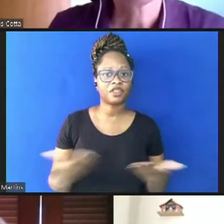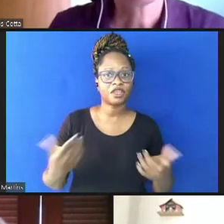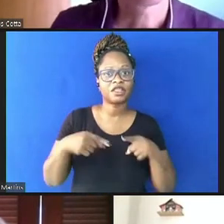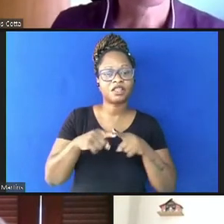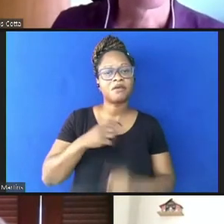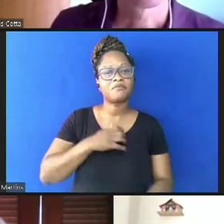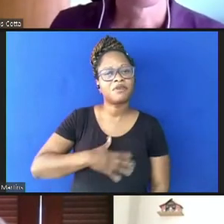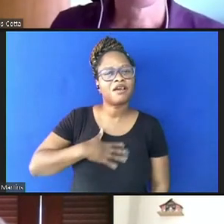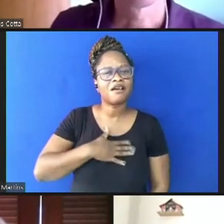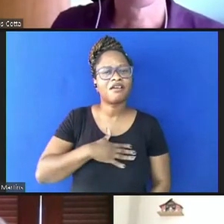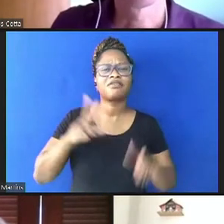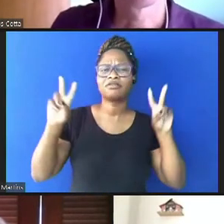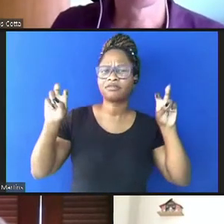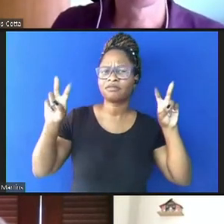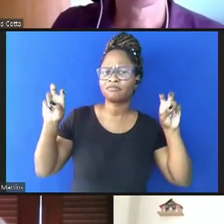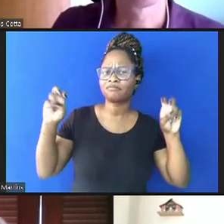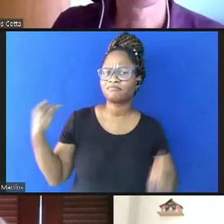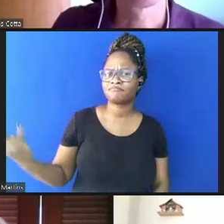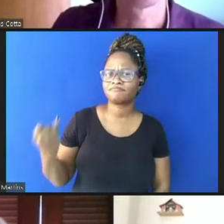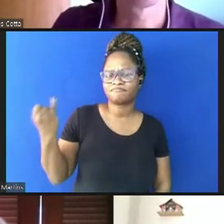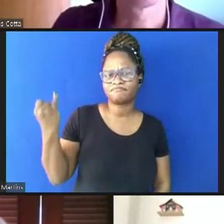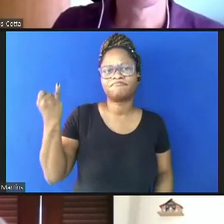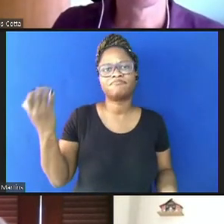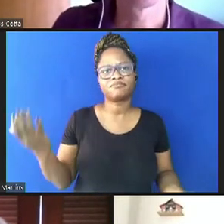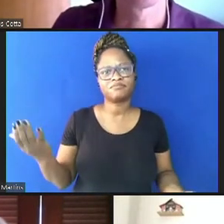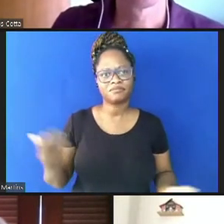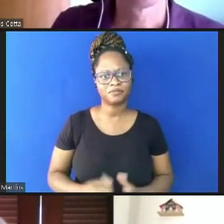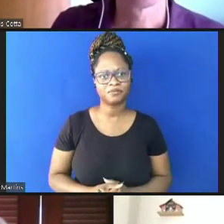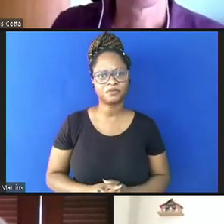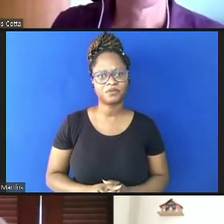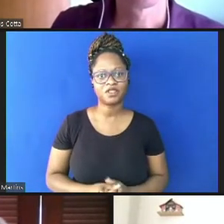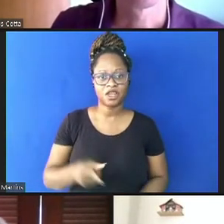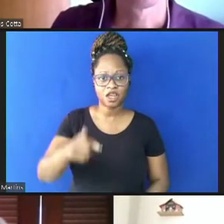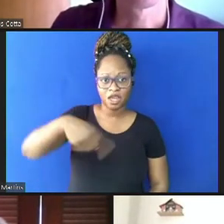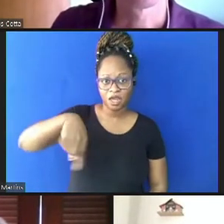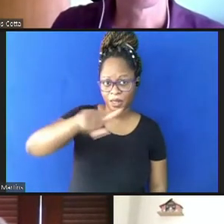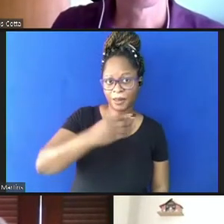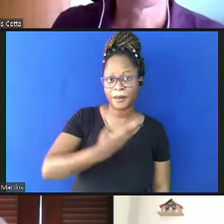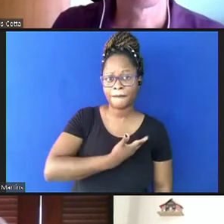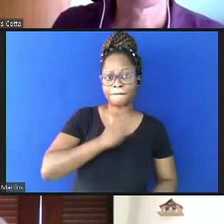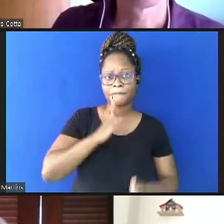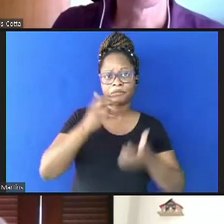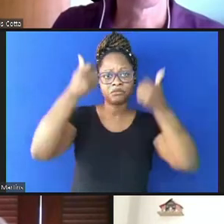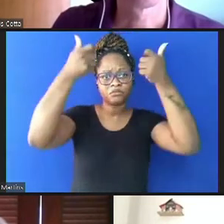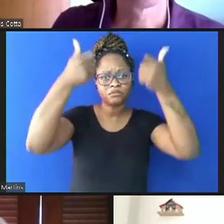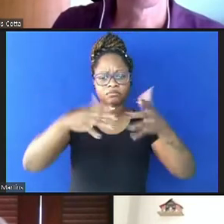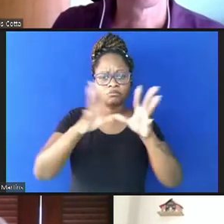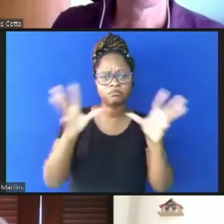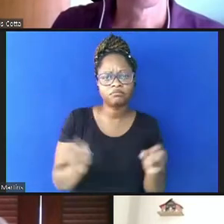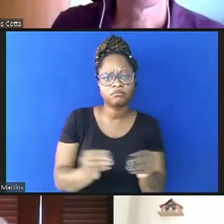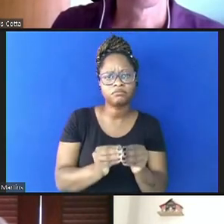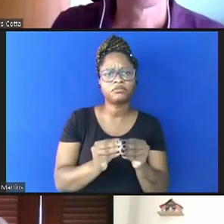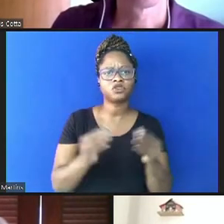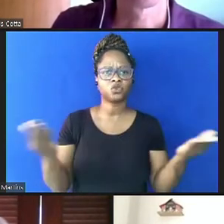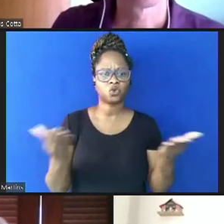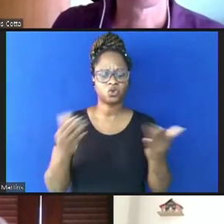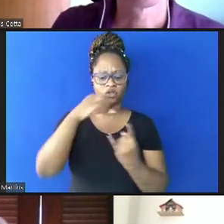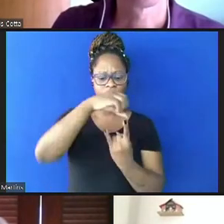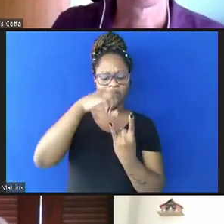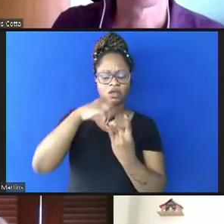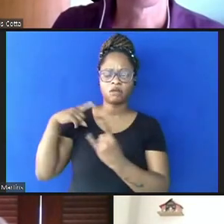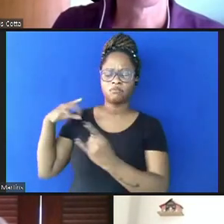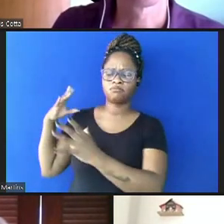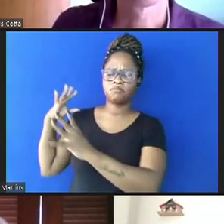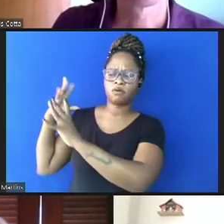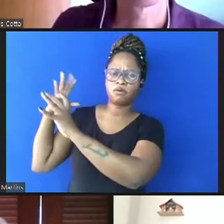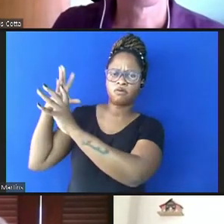tema bastante interessante hoje. Bem, meus colegas já falaram um pouco que a Fiocruz tem uma longa tradição de